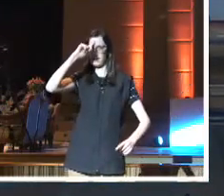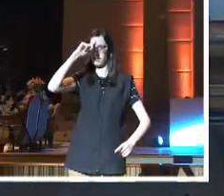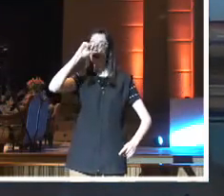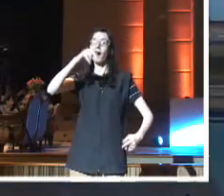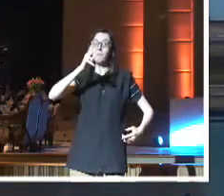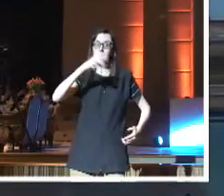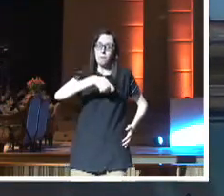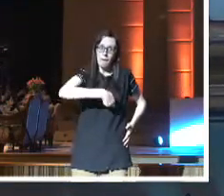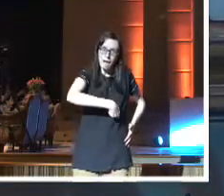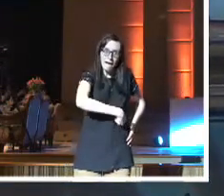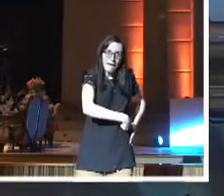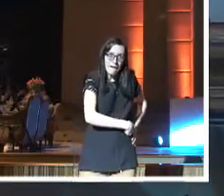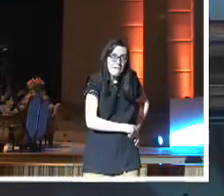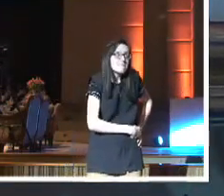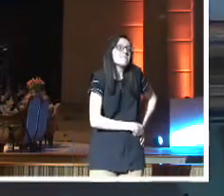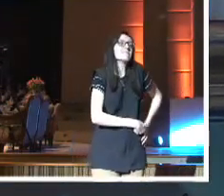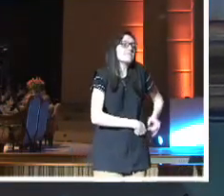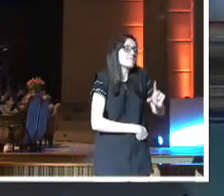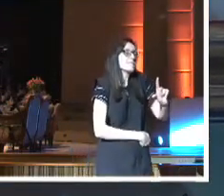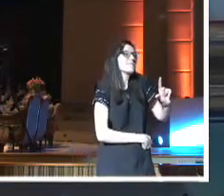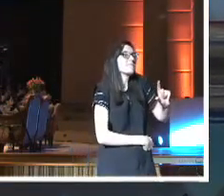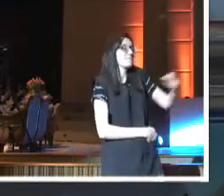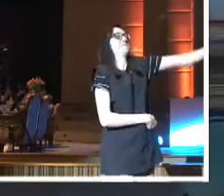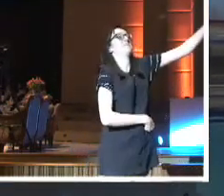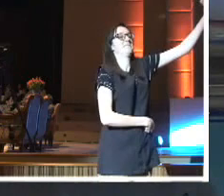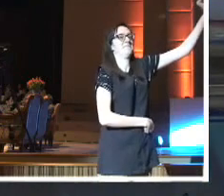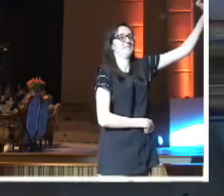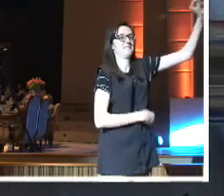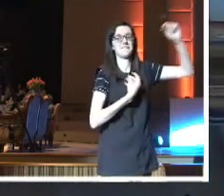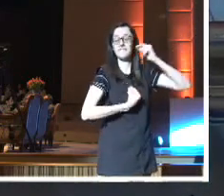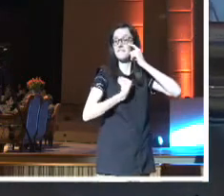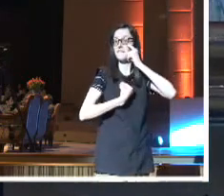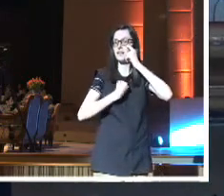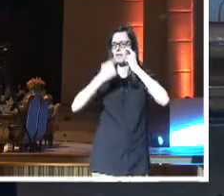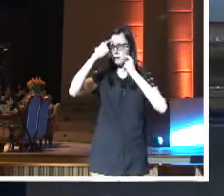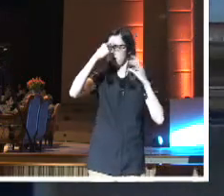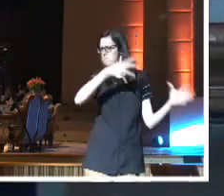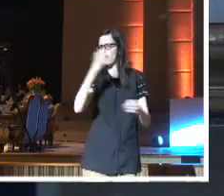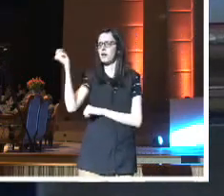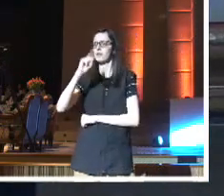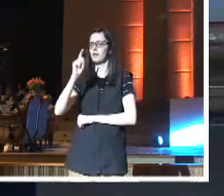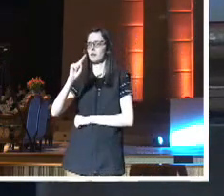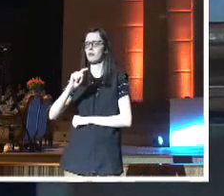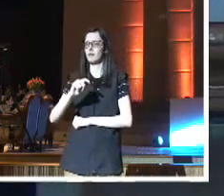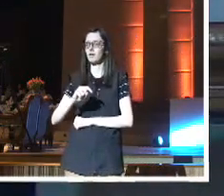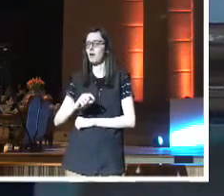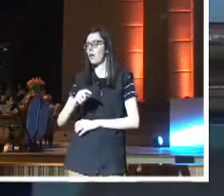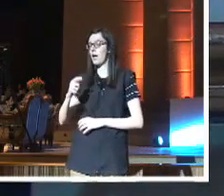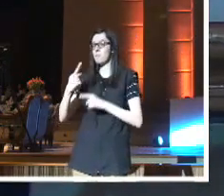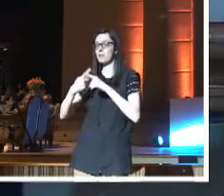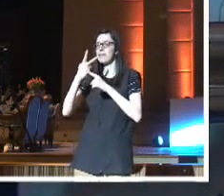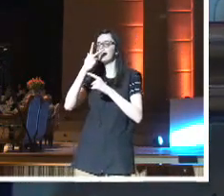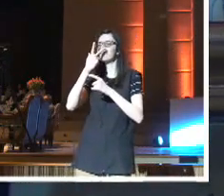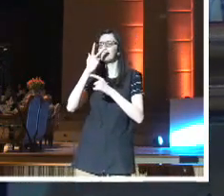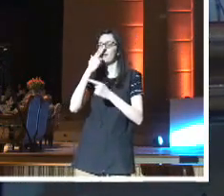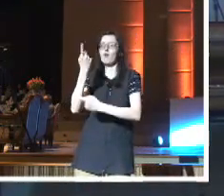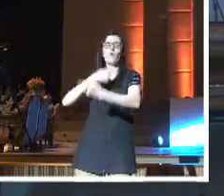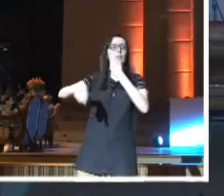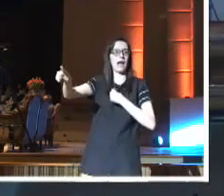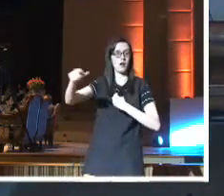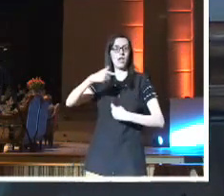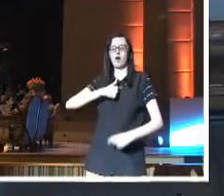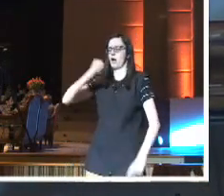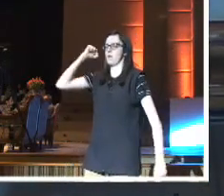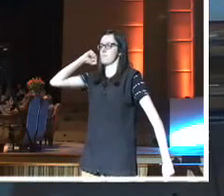E ele sai com a espada de Golias na mão. Isso para mim, esse é o cúmulo da ironia. Porque se